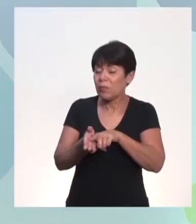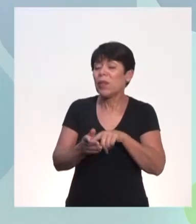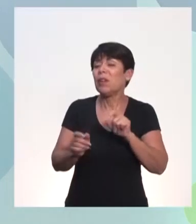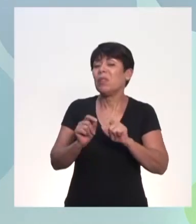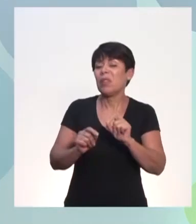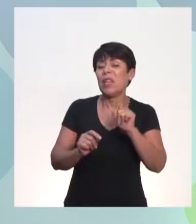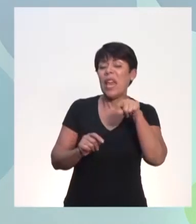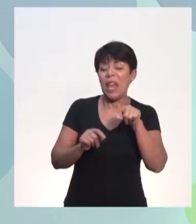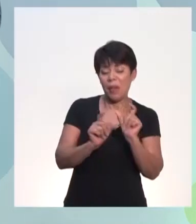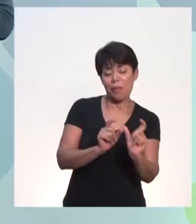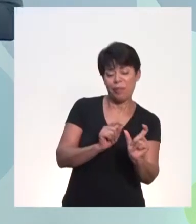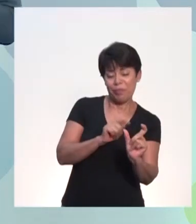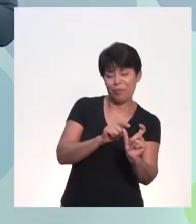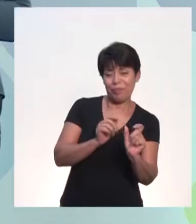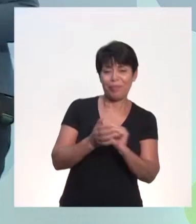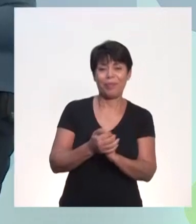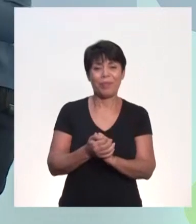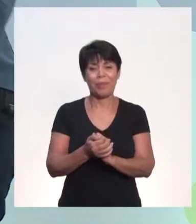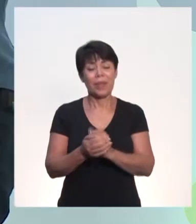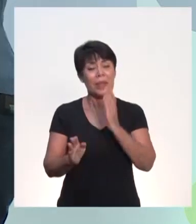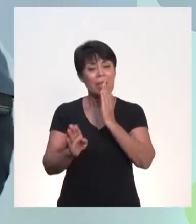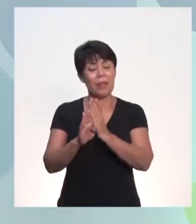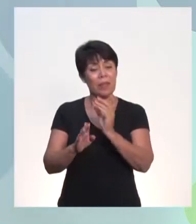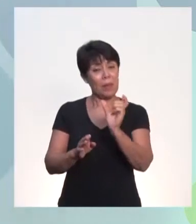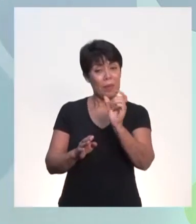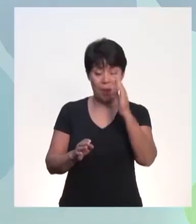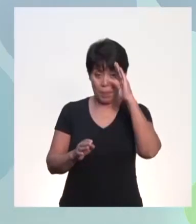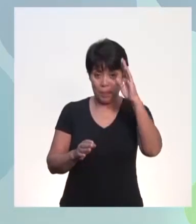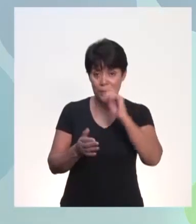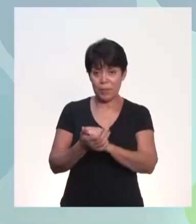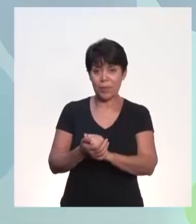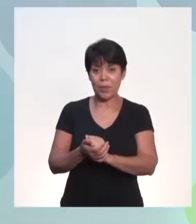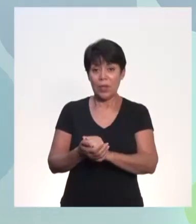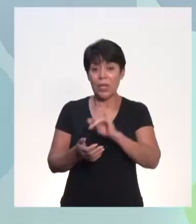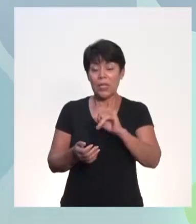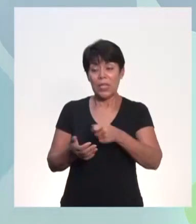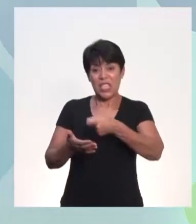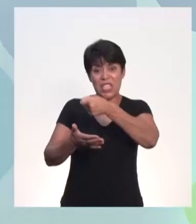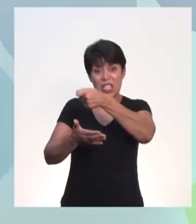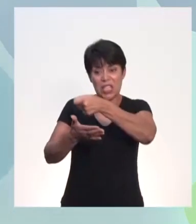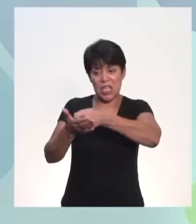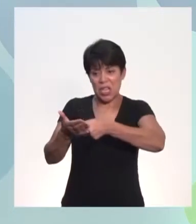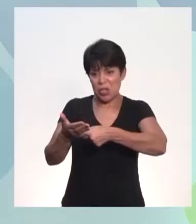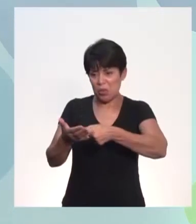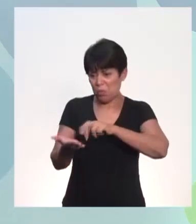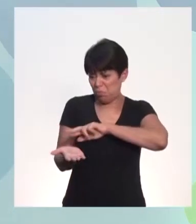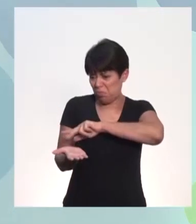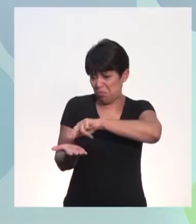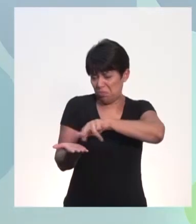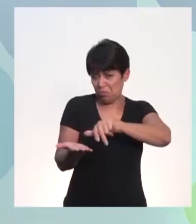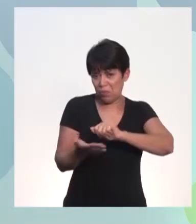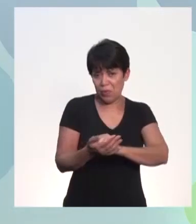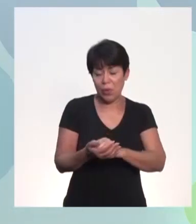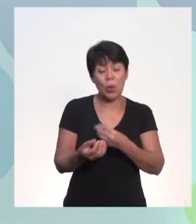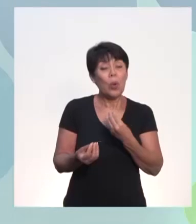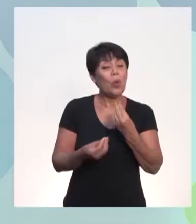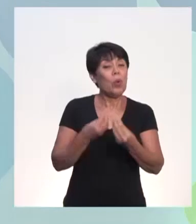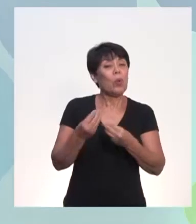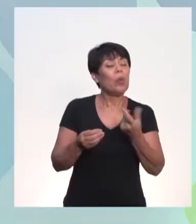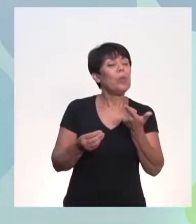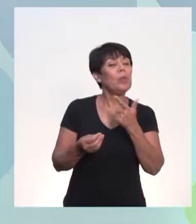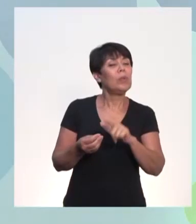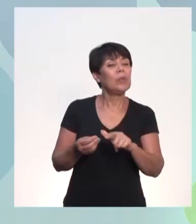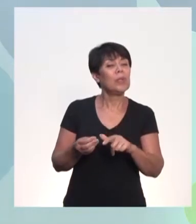é. Identificar a palavra-chave. Se eu tivesse um monte de textos desses aqui, como é que eu consigo